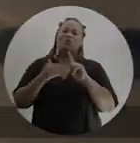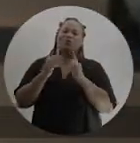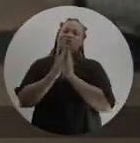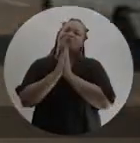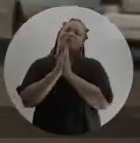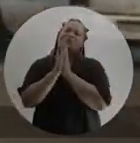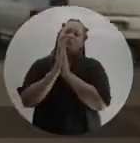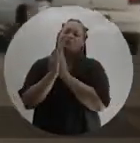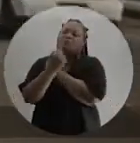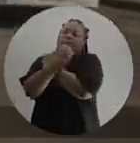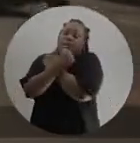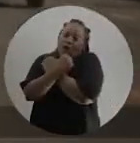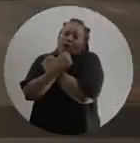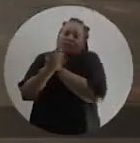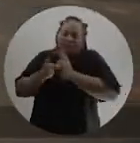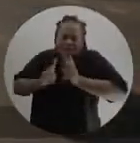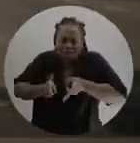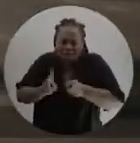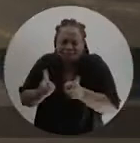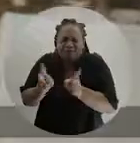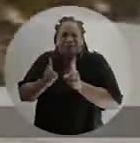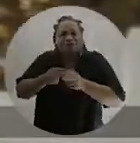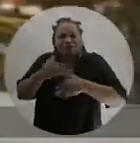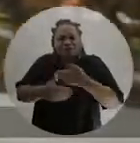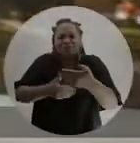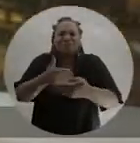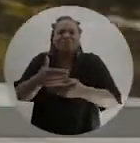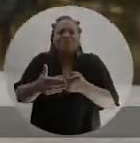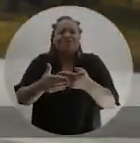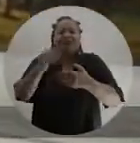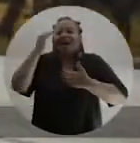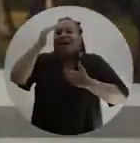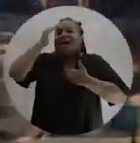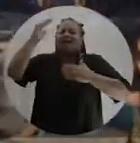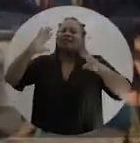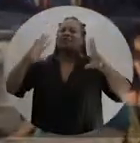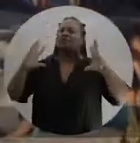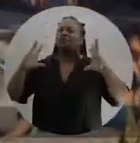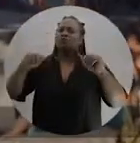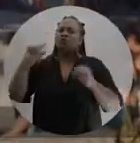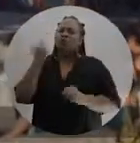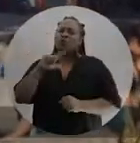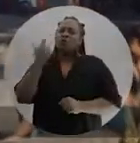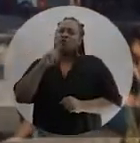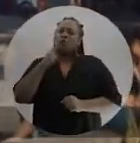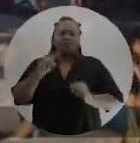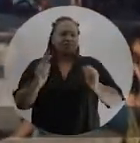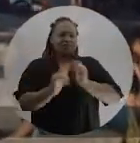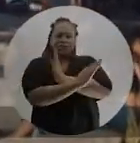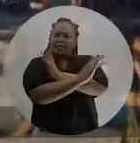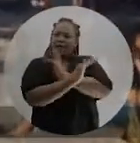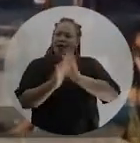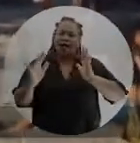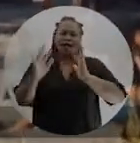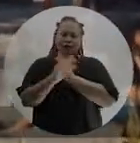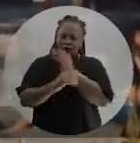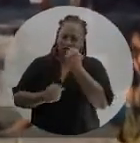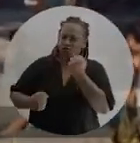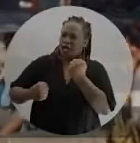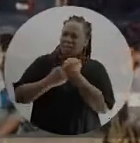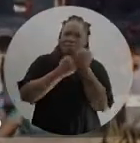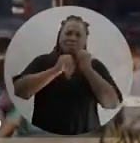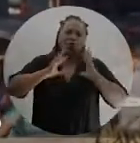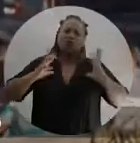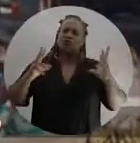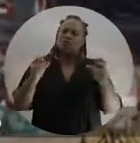para pedir que o Senhor do Bonfim continue guiando os nossos passos. Agradecer por todas as conquistas da nossa cidade, por todo o